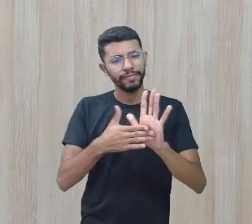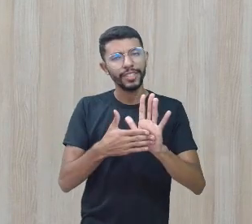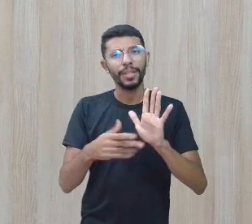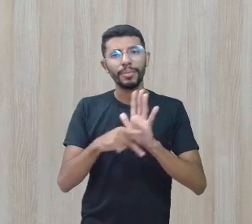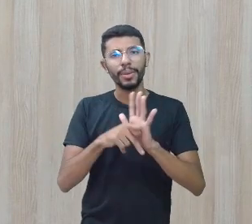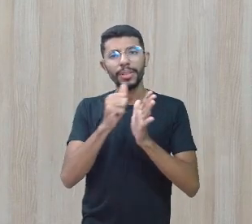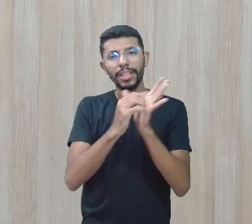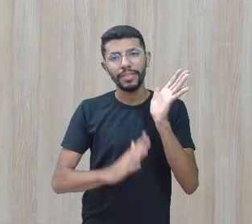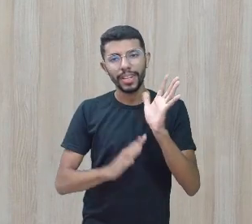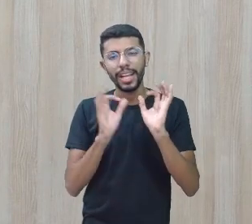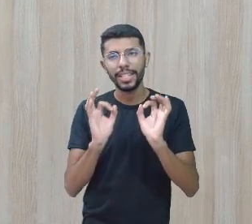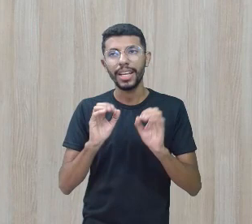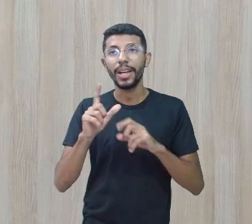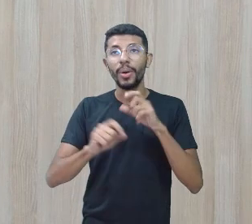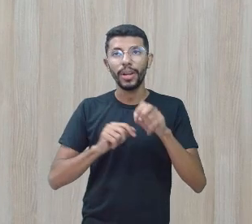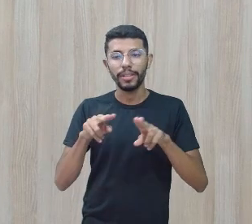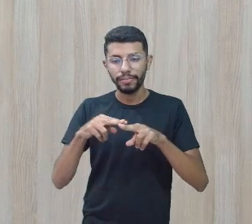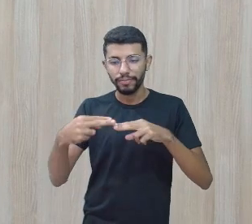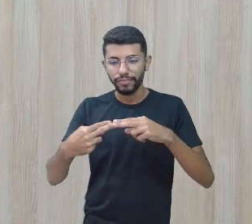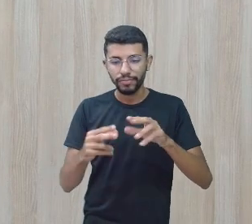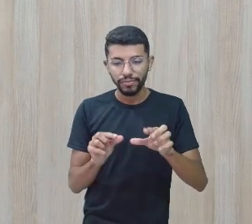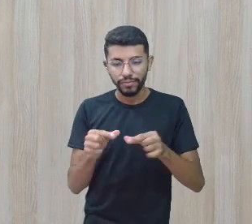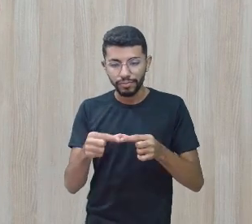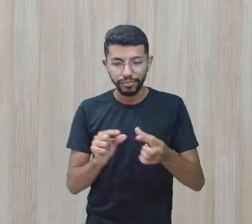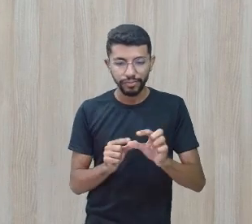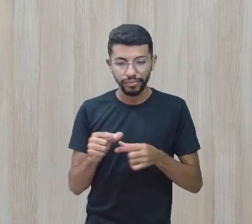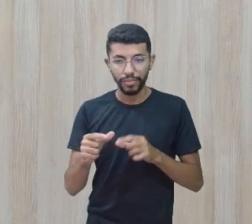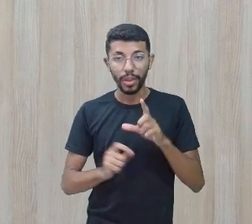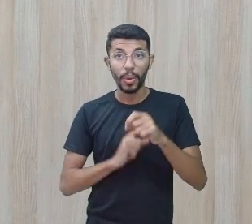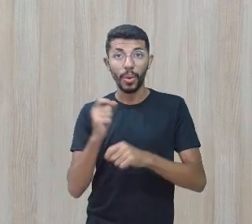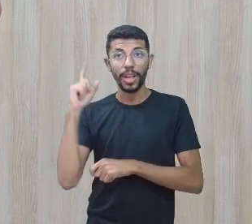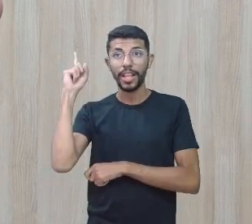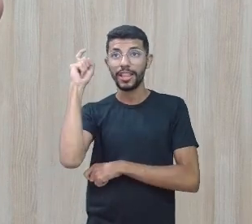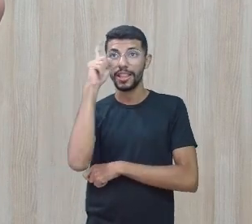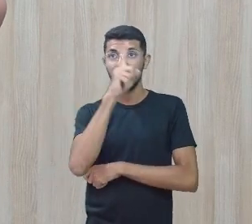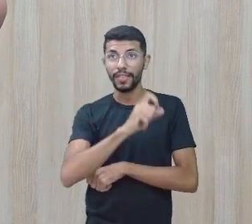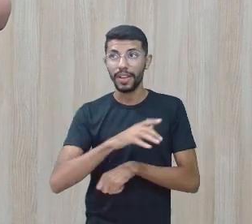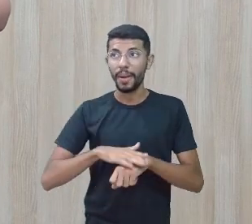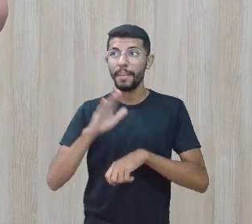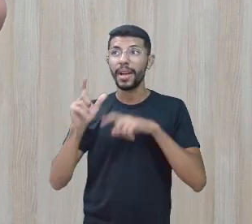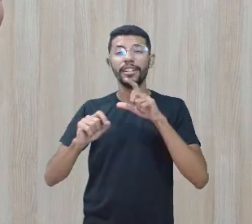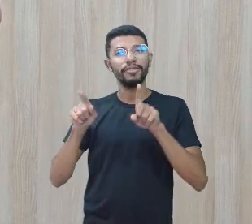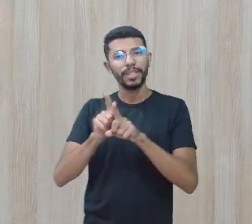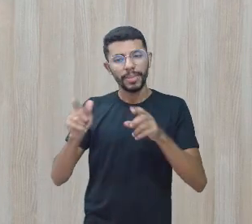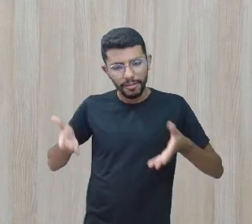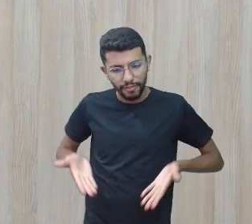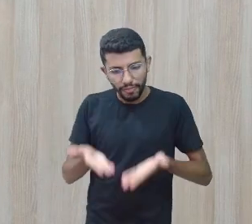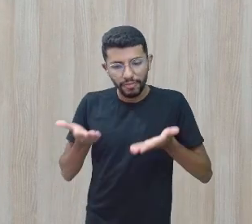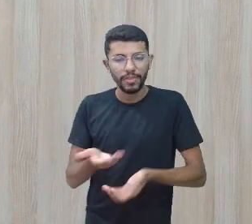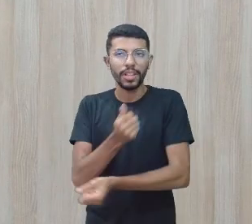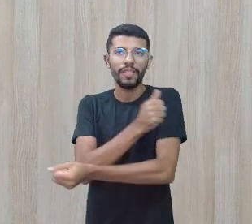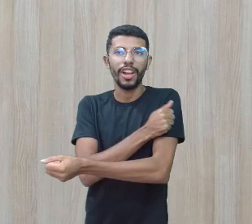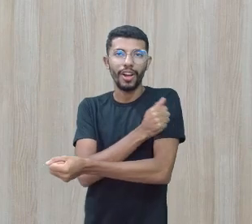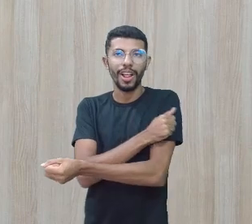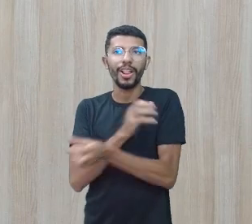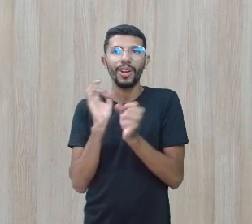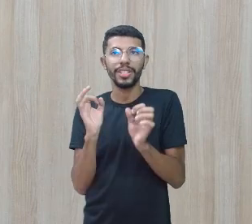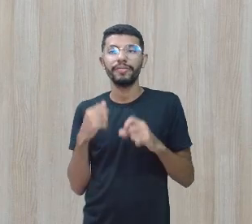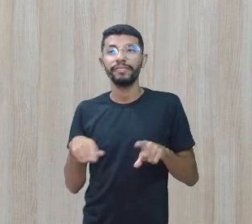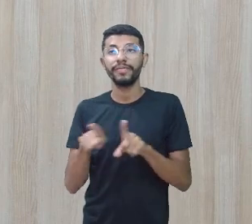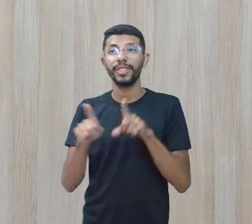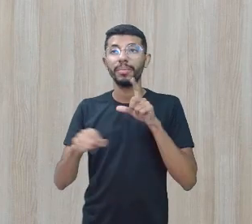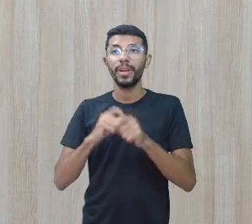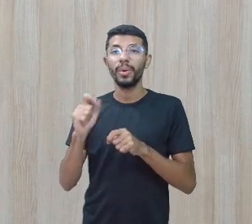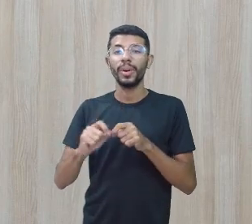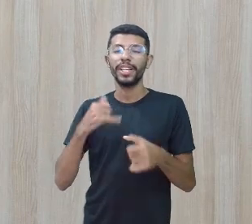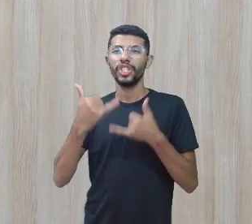com o quebra-cabeça e aí dificultando e incentivando esse estudante. E também com os jogos